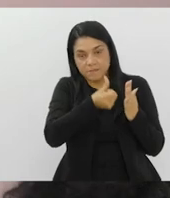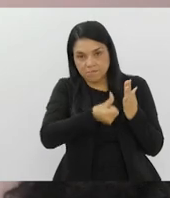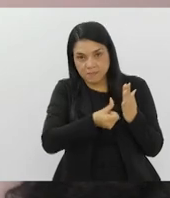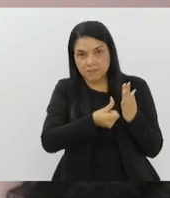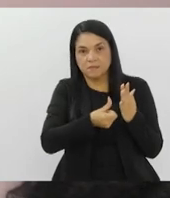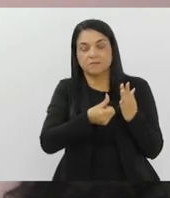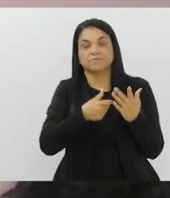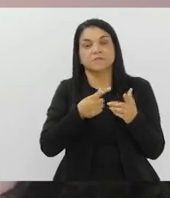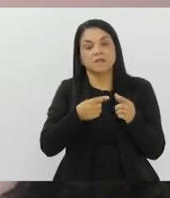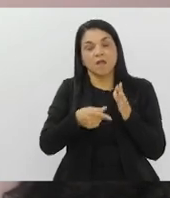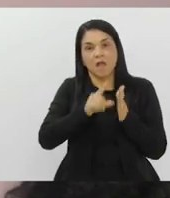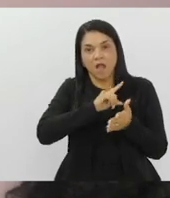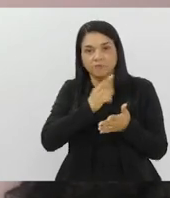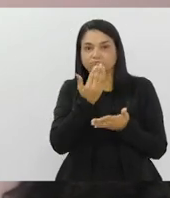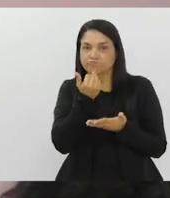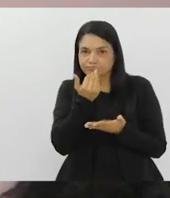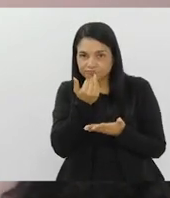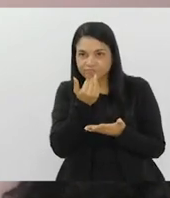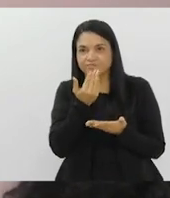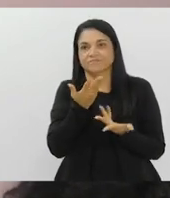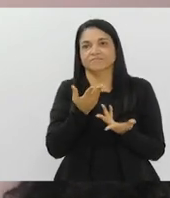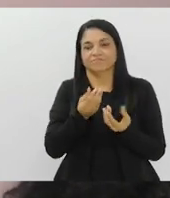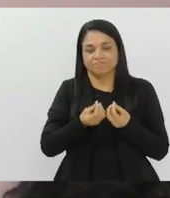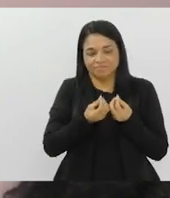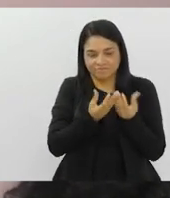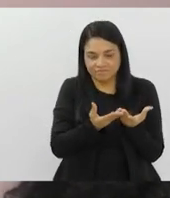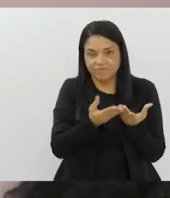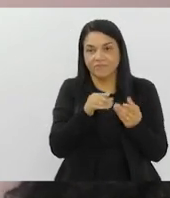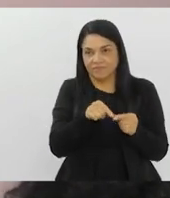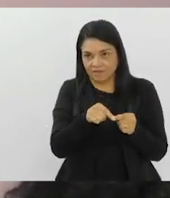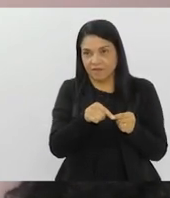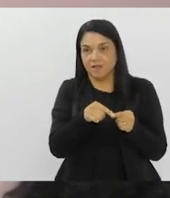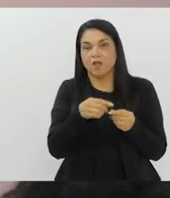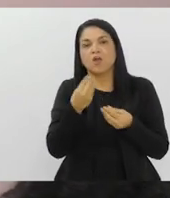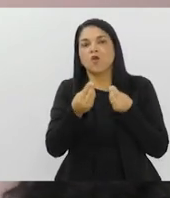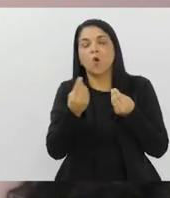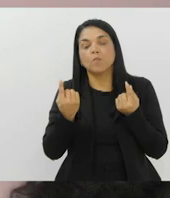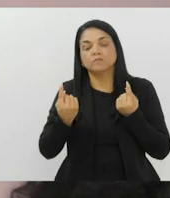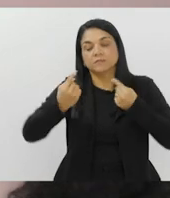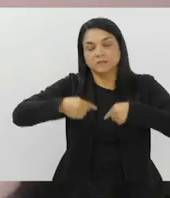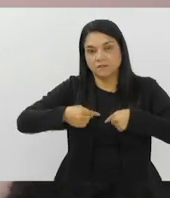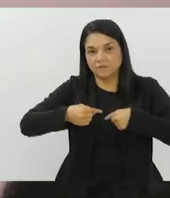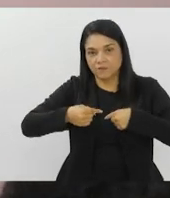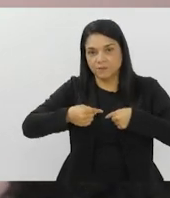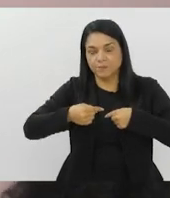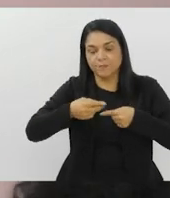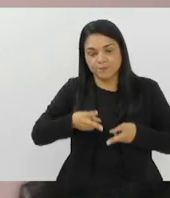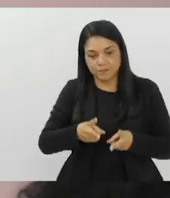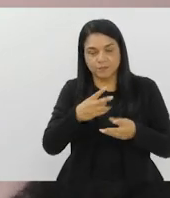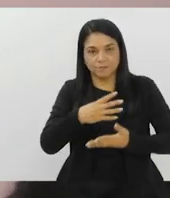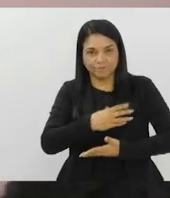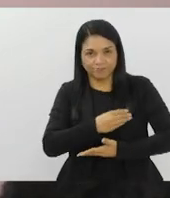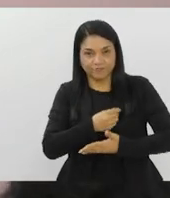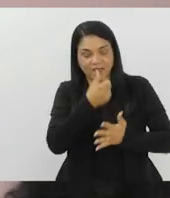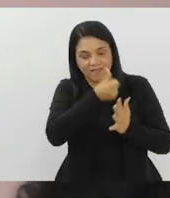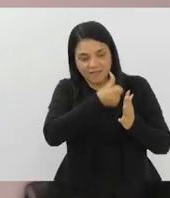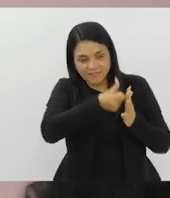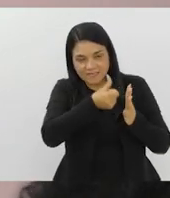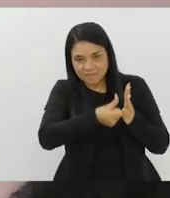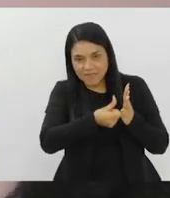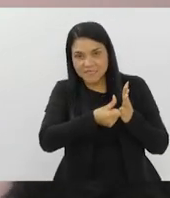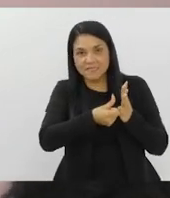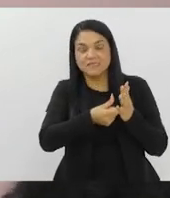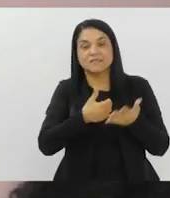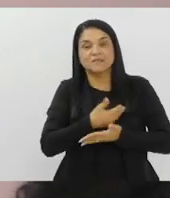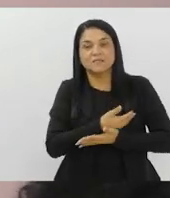anterior a esse período. O desafio é pensar em como manter o aleitamento exclusivo até os 6 meses para os bebês